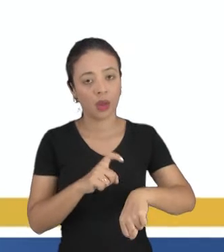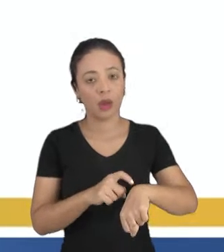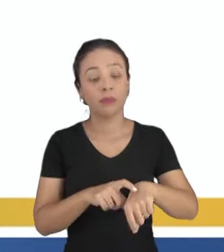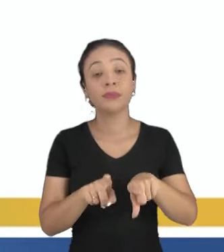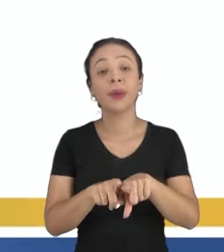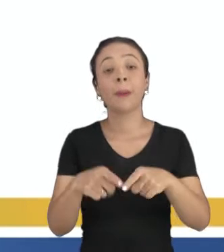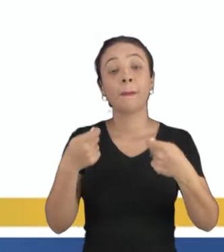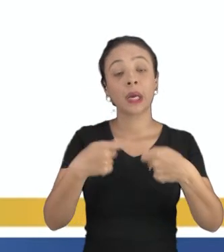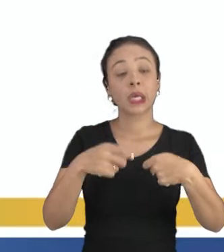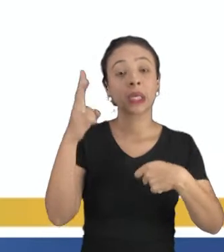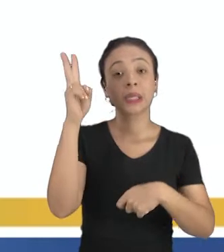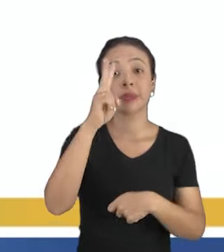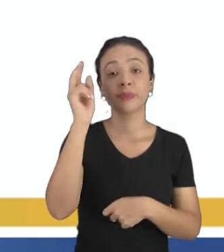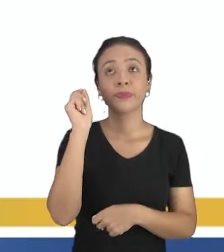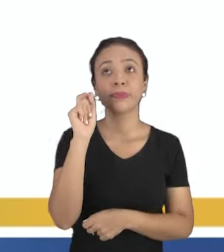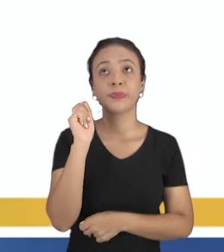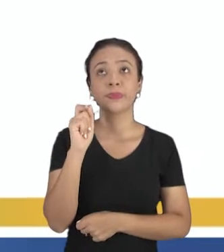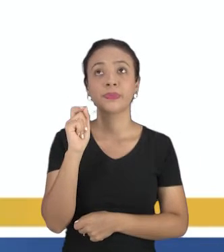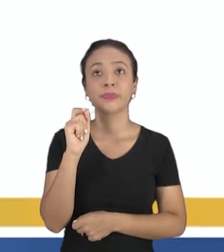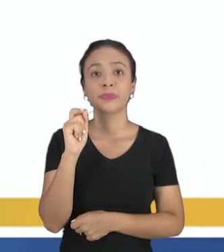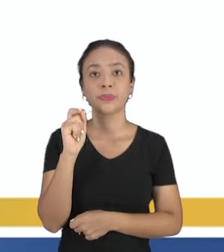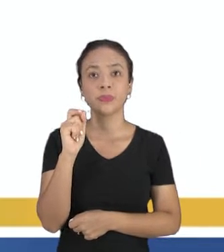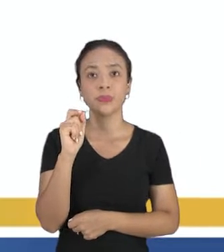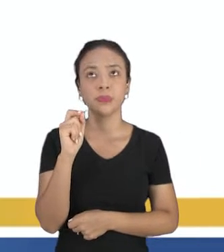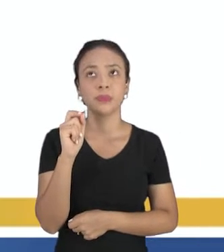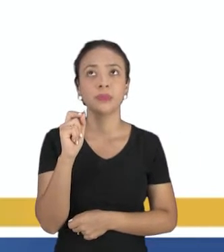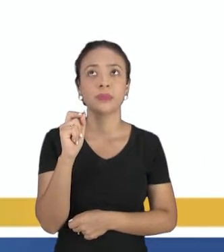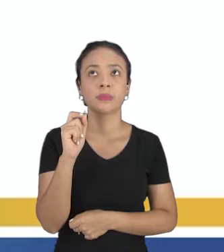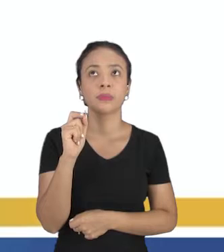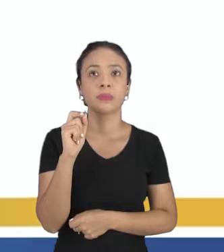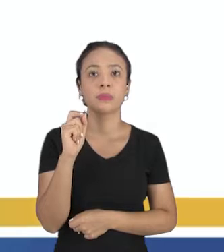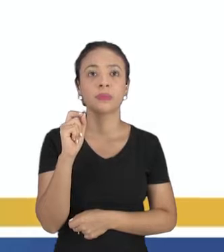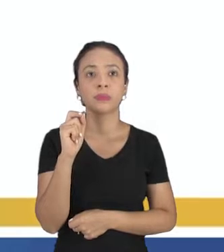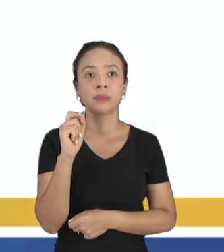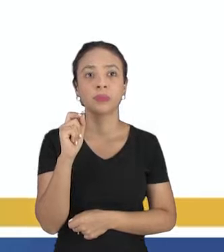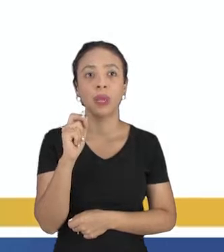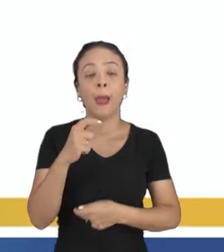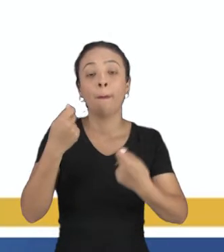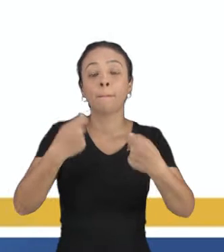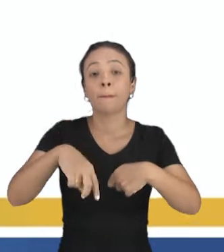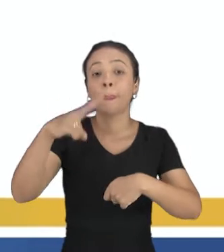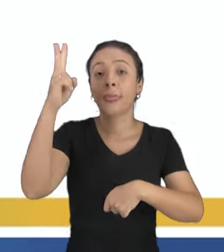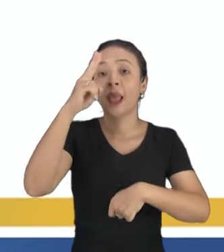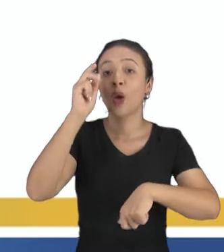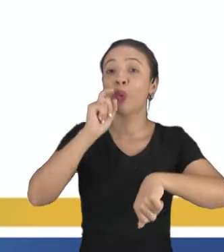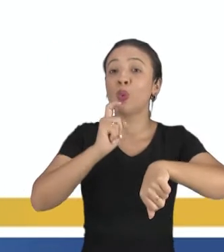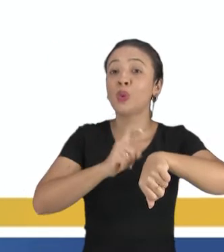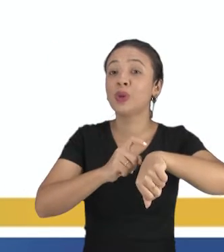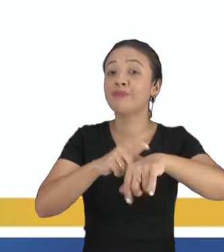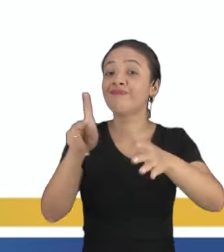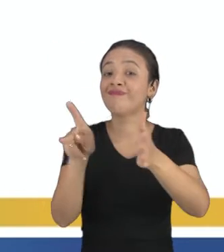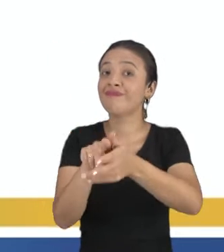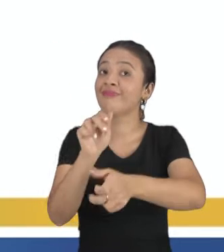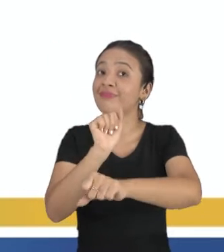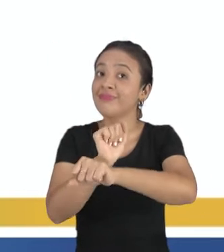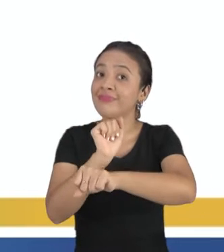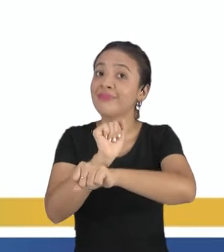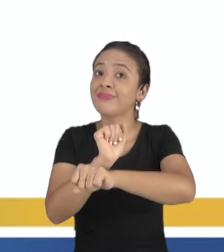precisamos levar em consideração o tempo, né, de